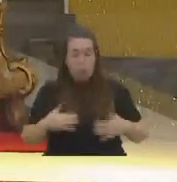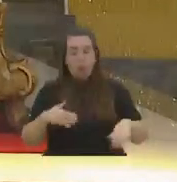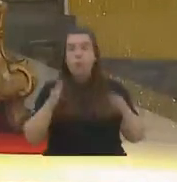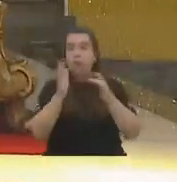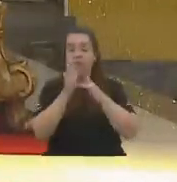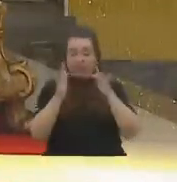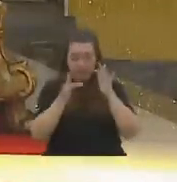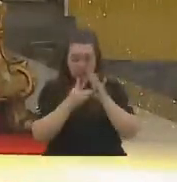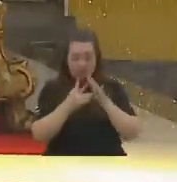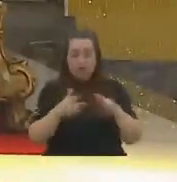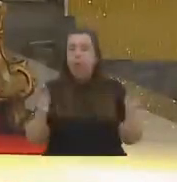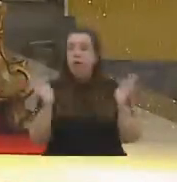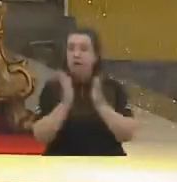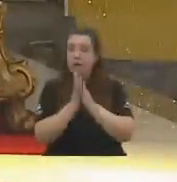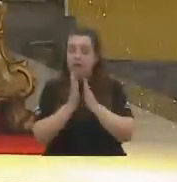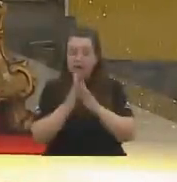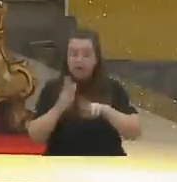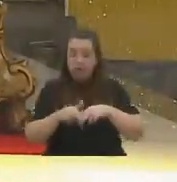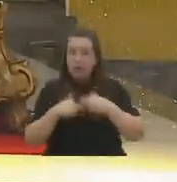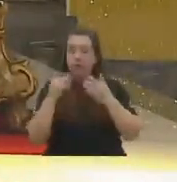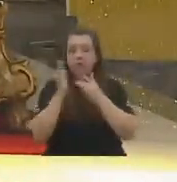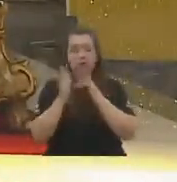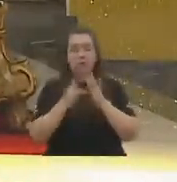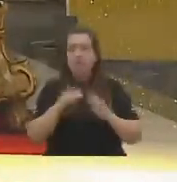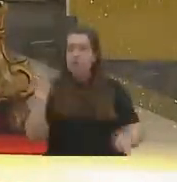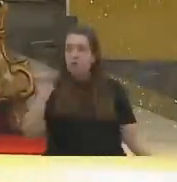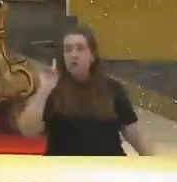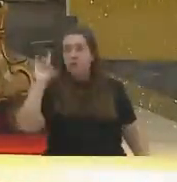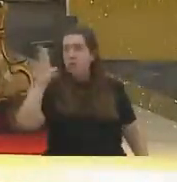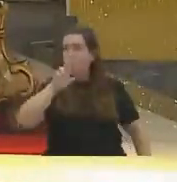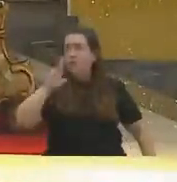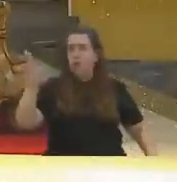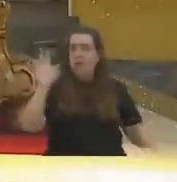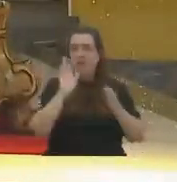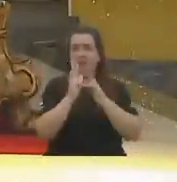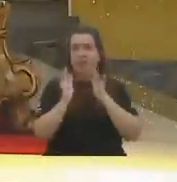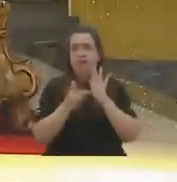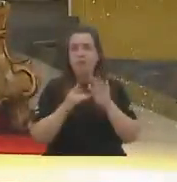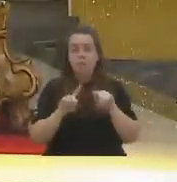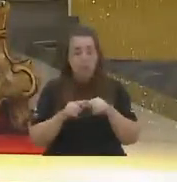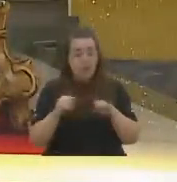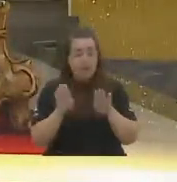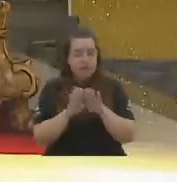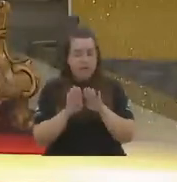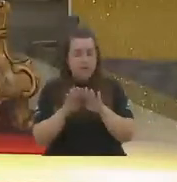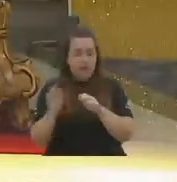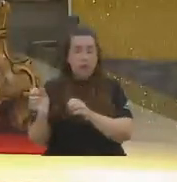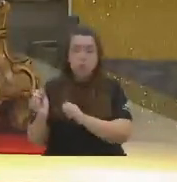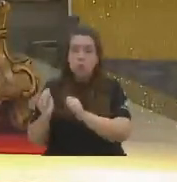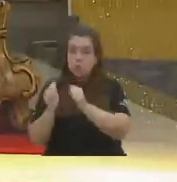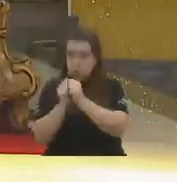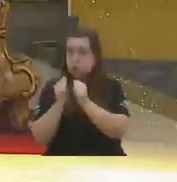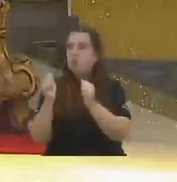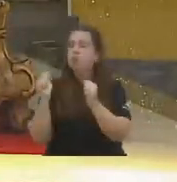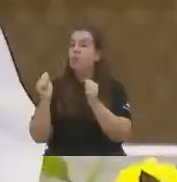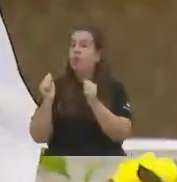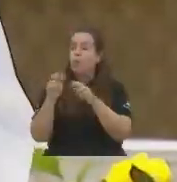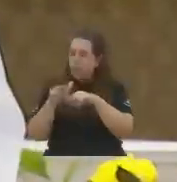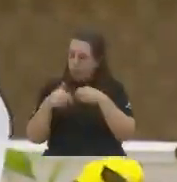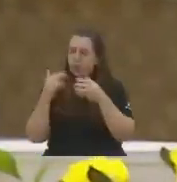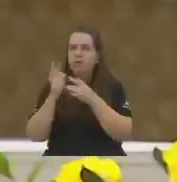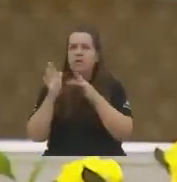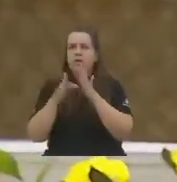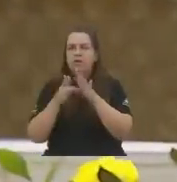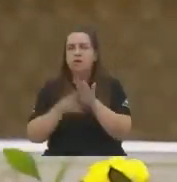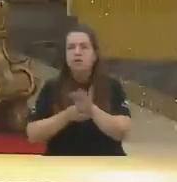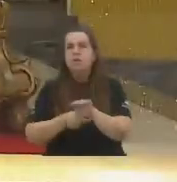igreja ora em Cristo, não apenas em nome de Cristo, mas como Cristo, em